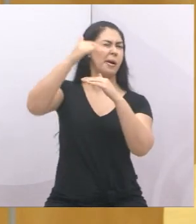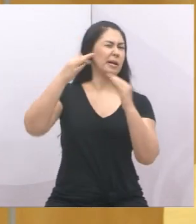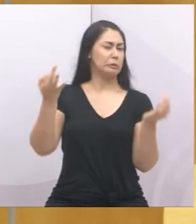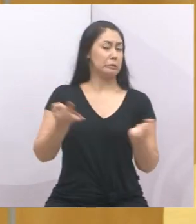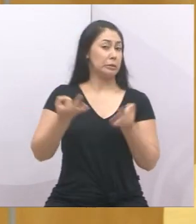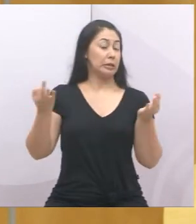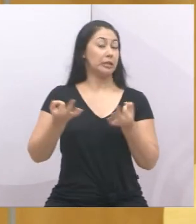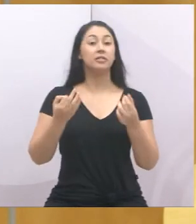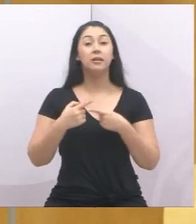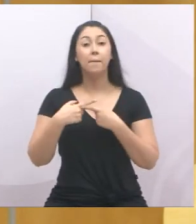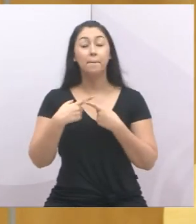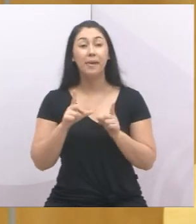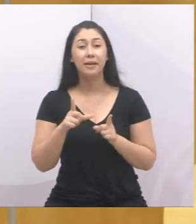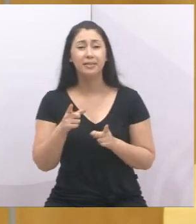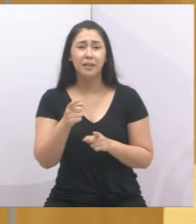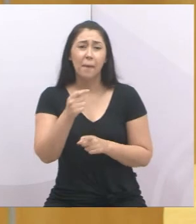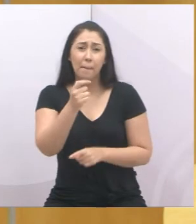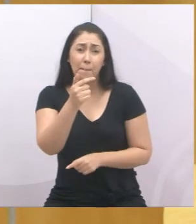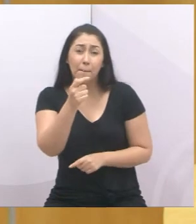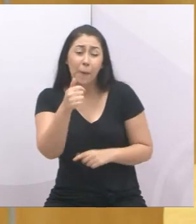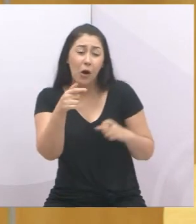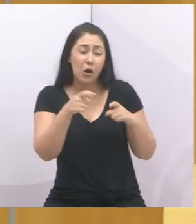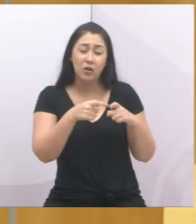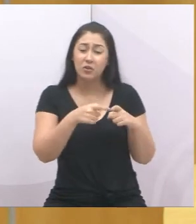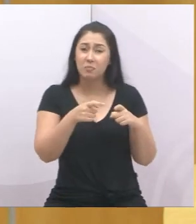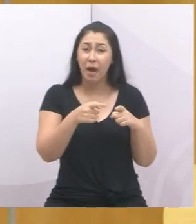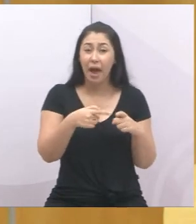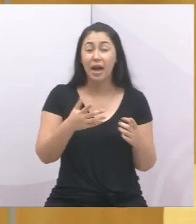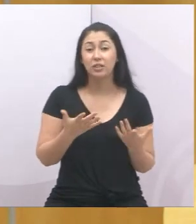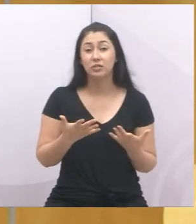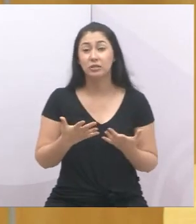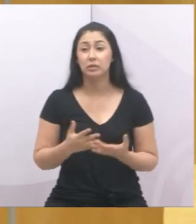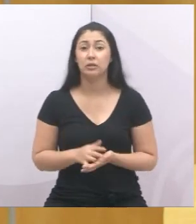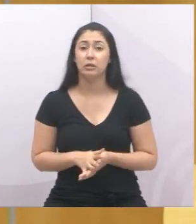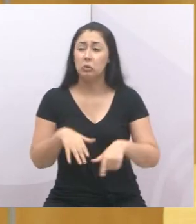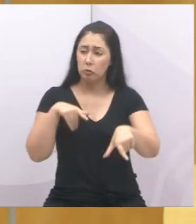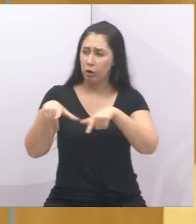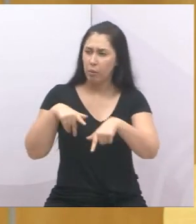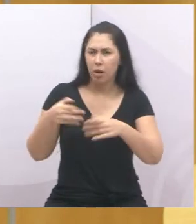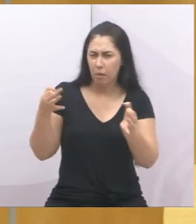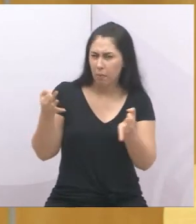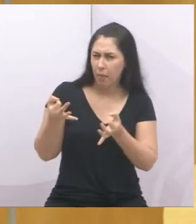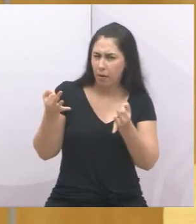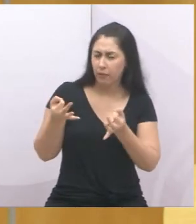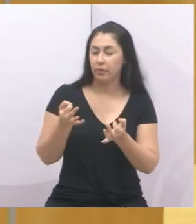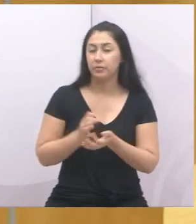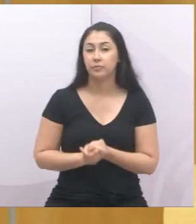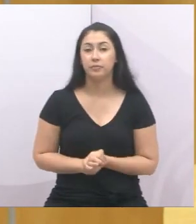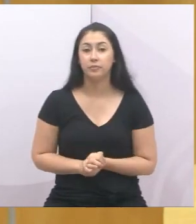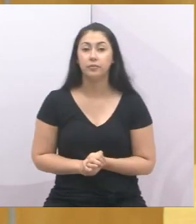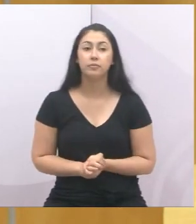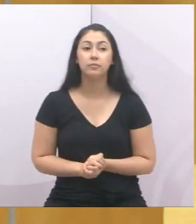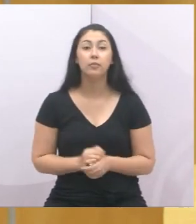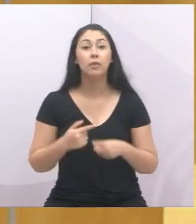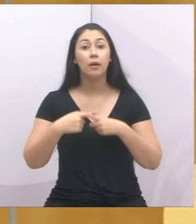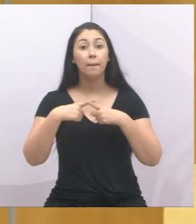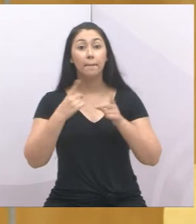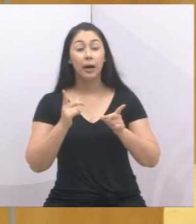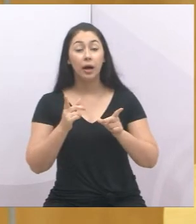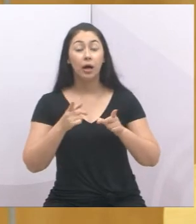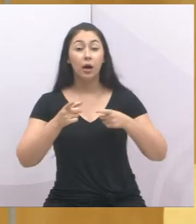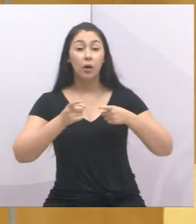nós não ouvimos falar nada da postura, dos erros, do atendimento. E do Dr. Carderelli,